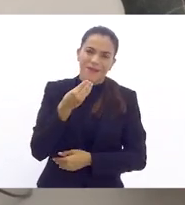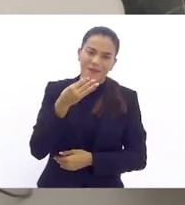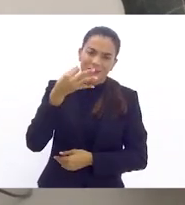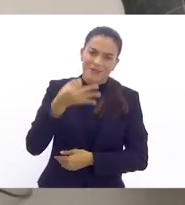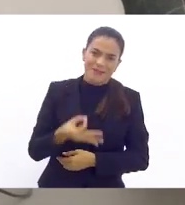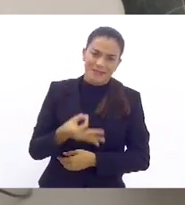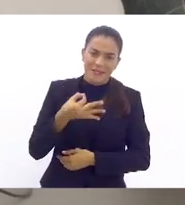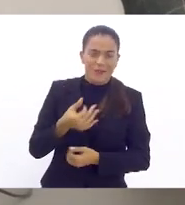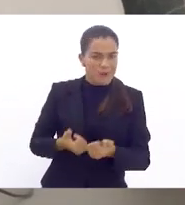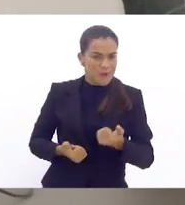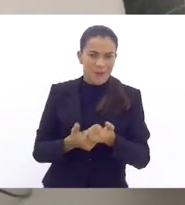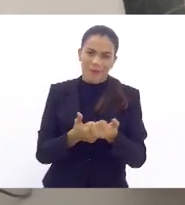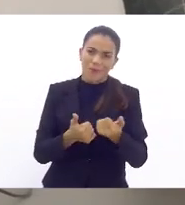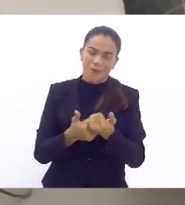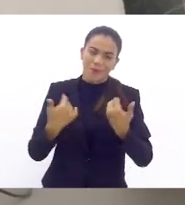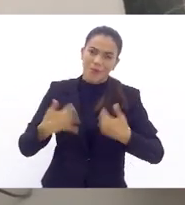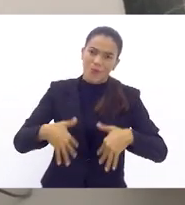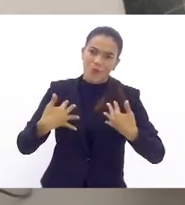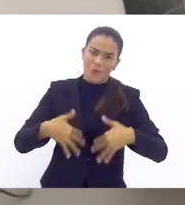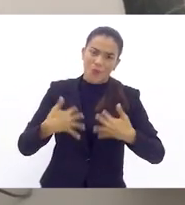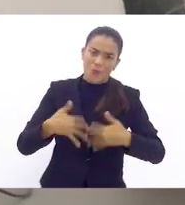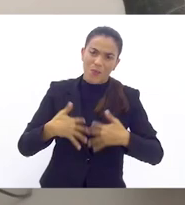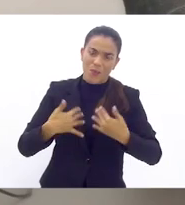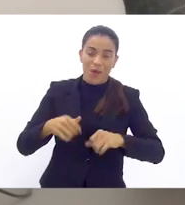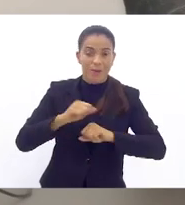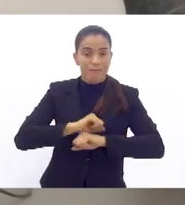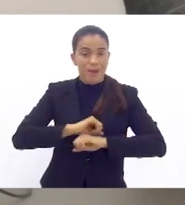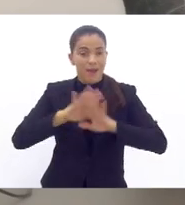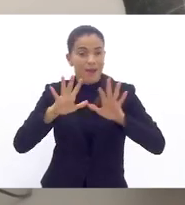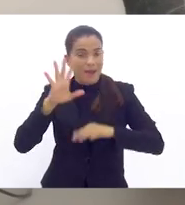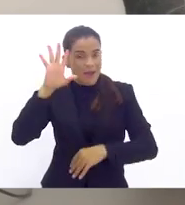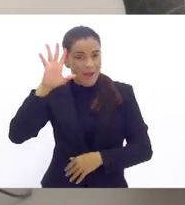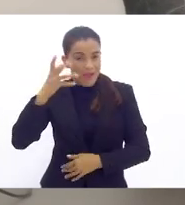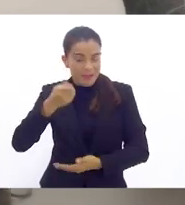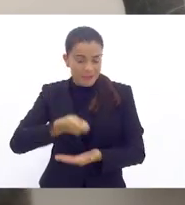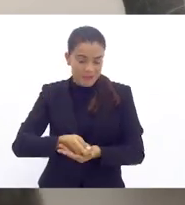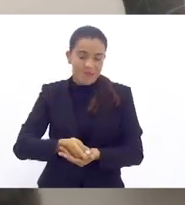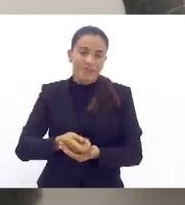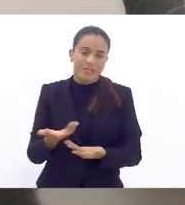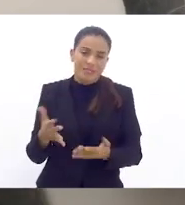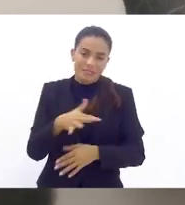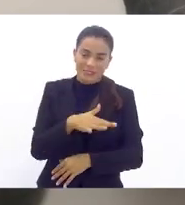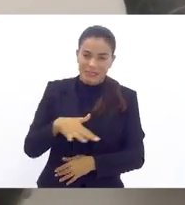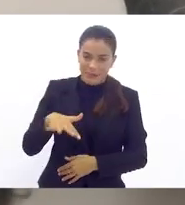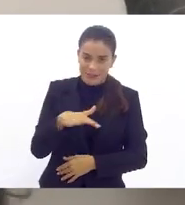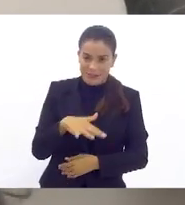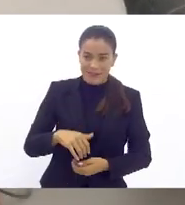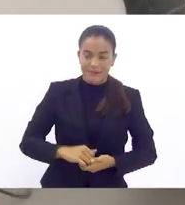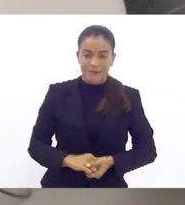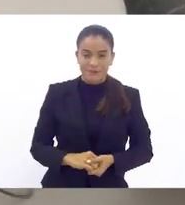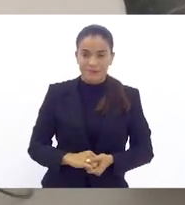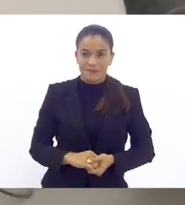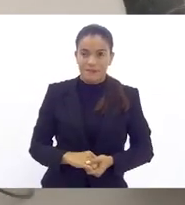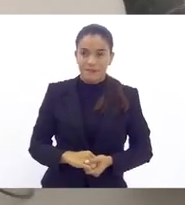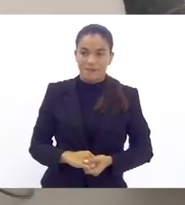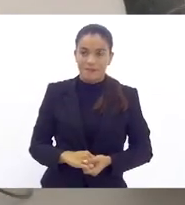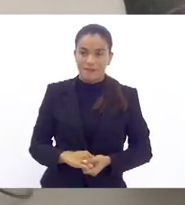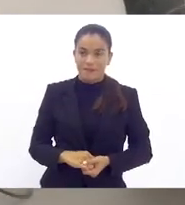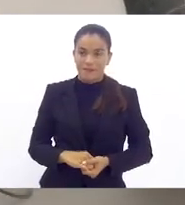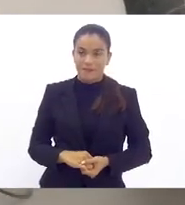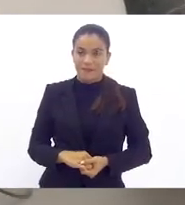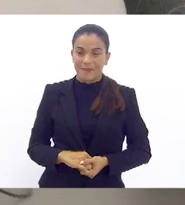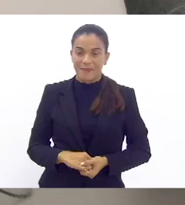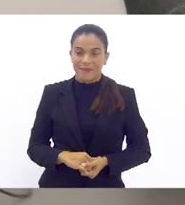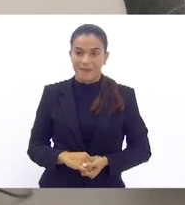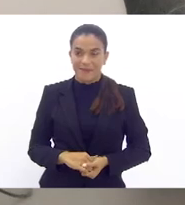estarão contribuindo em muito para elucidação e esclarecimento do assunto abordado.